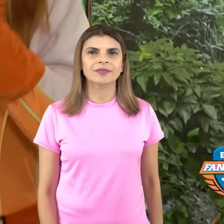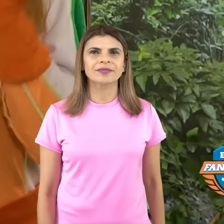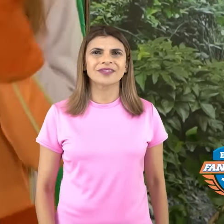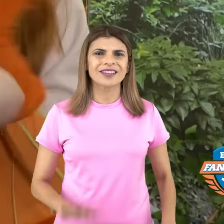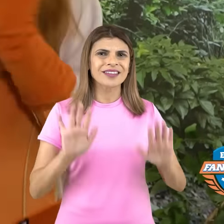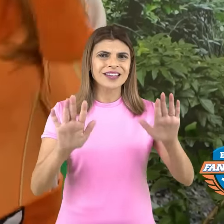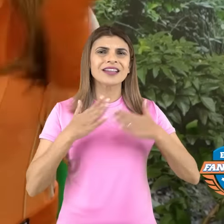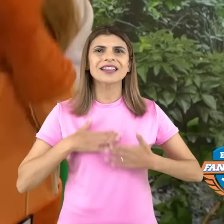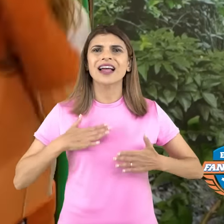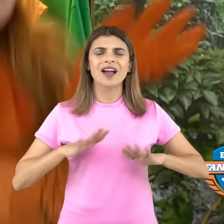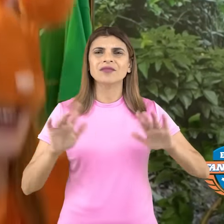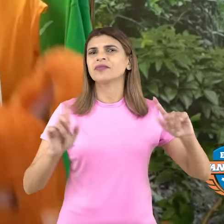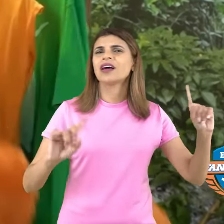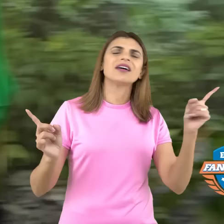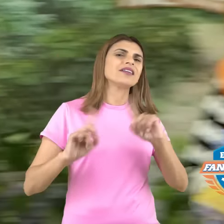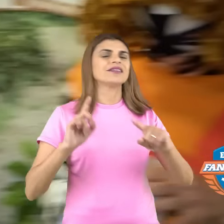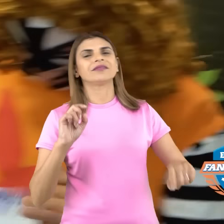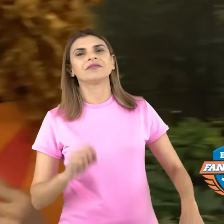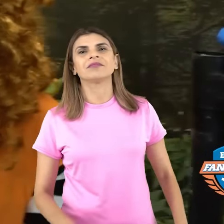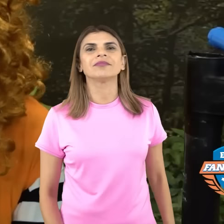Atacar! Calma, calma, calma! Não, não, não, não!